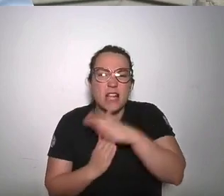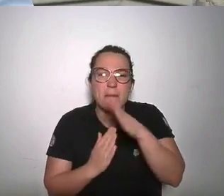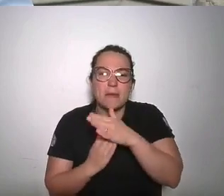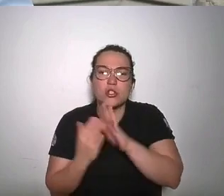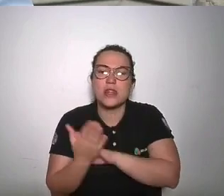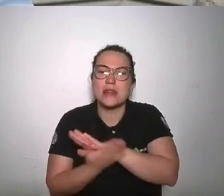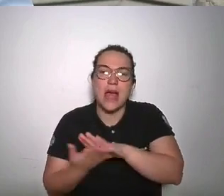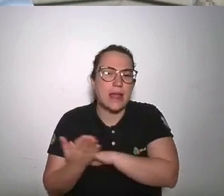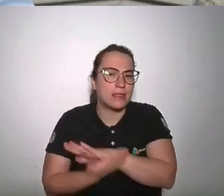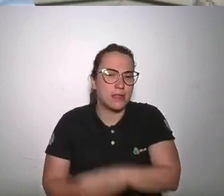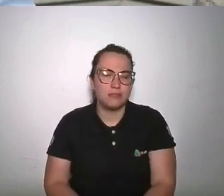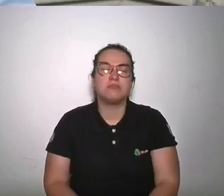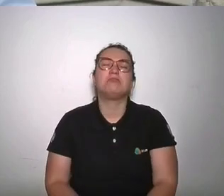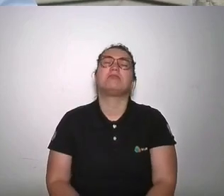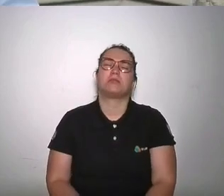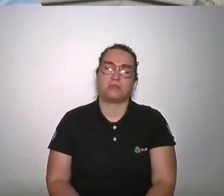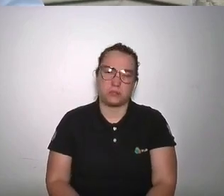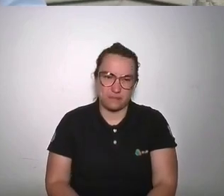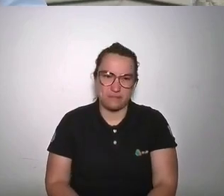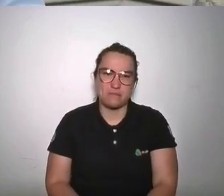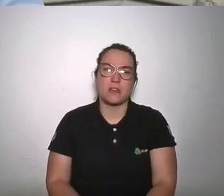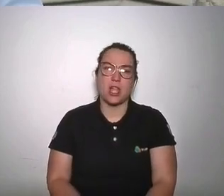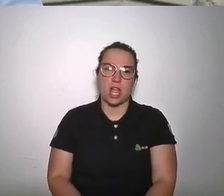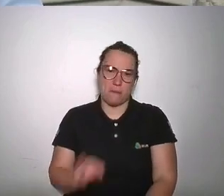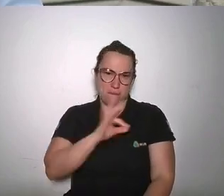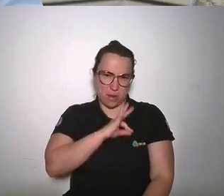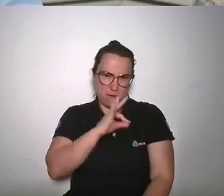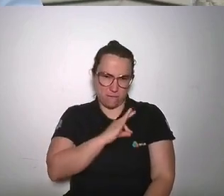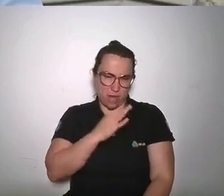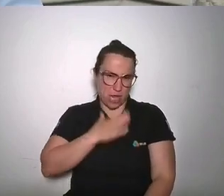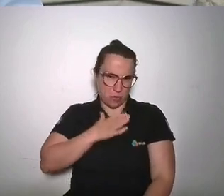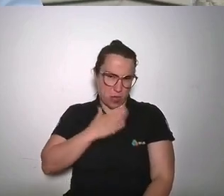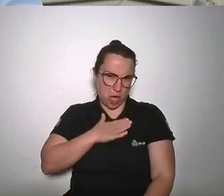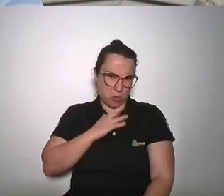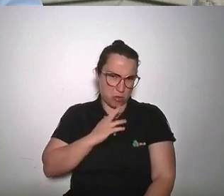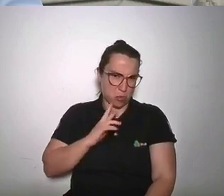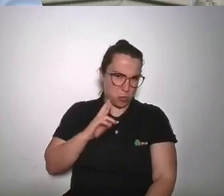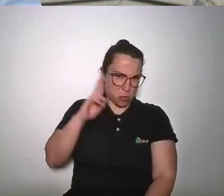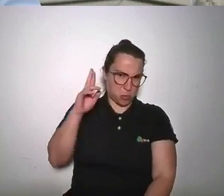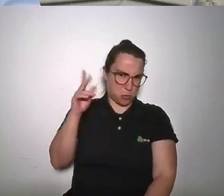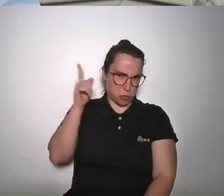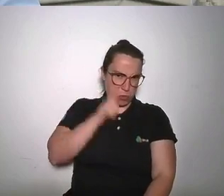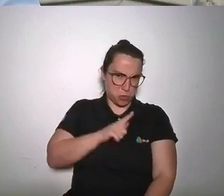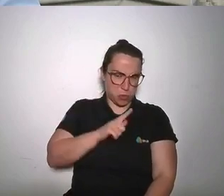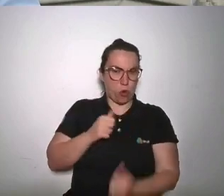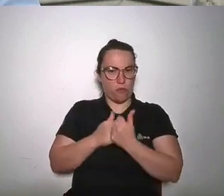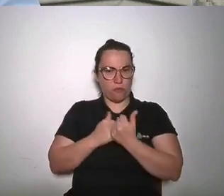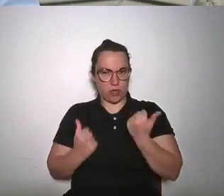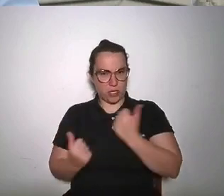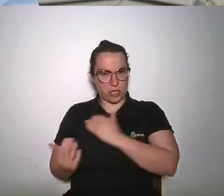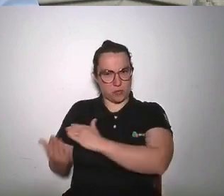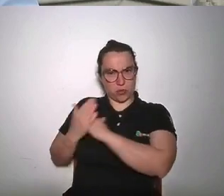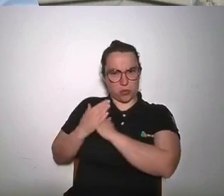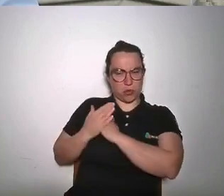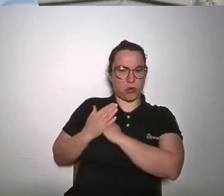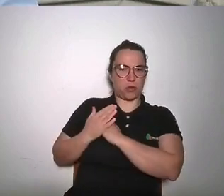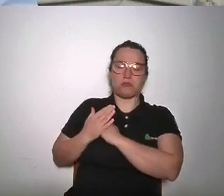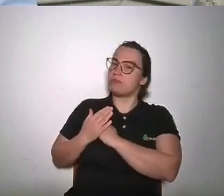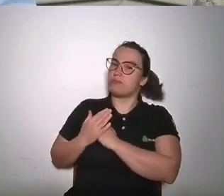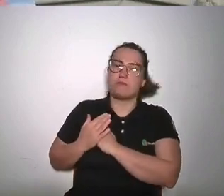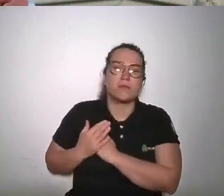é mérito desse prefeito ou do vice-prefeito que tem me auxiliado muito. É mérito